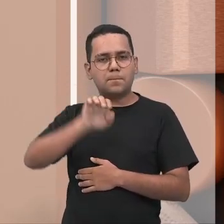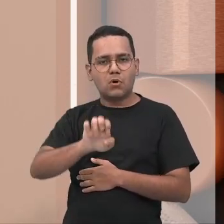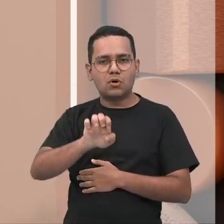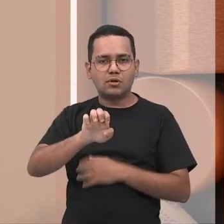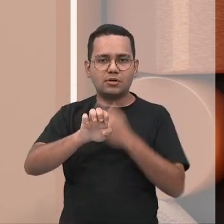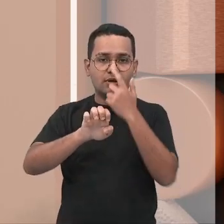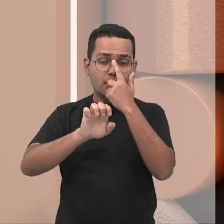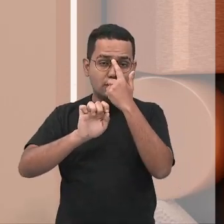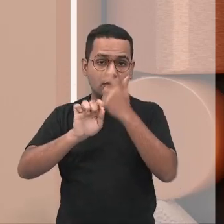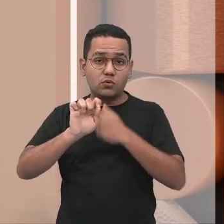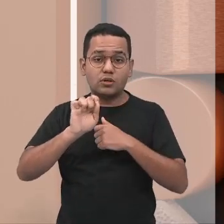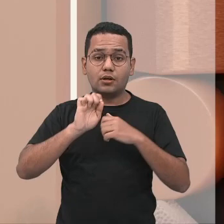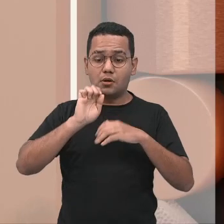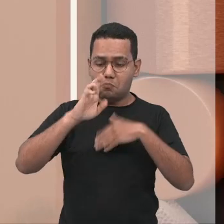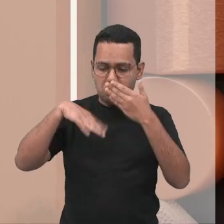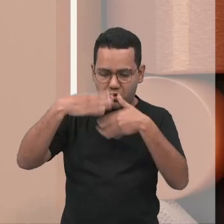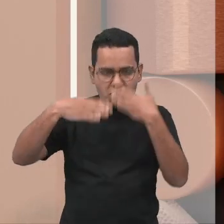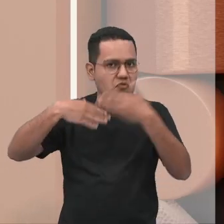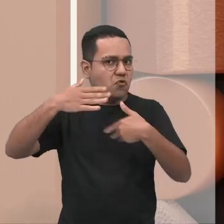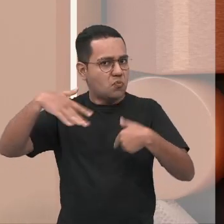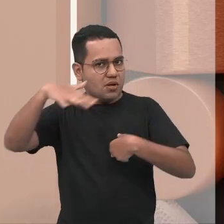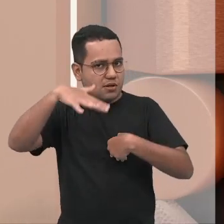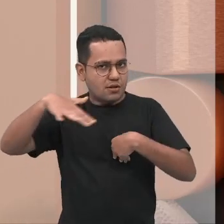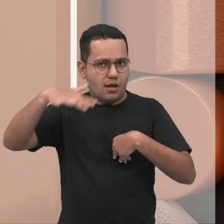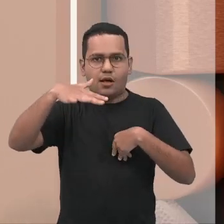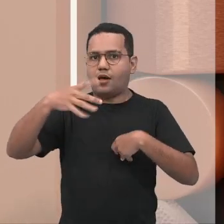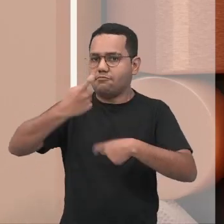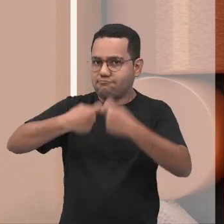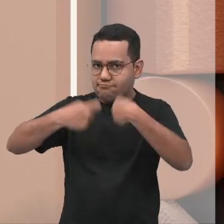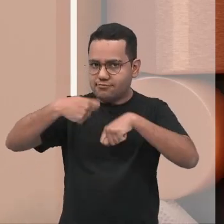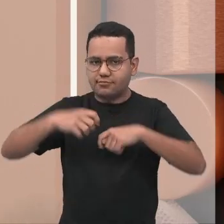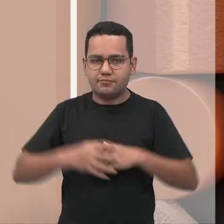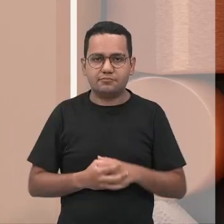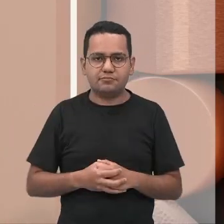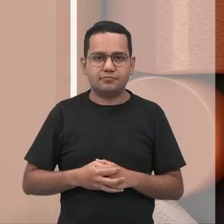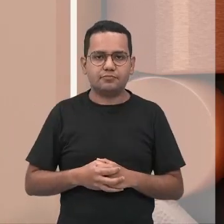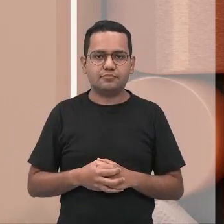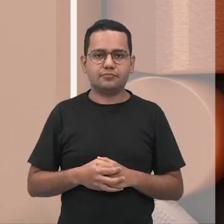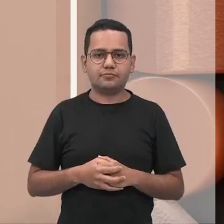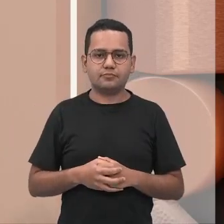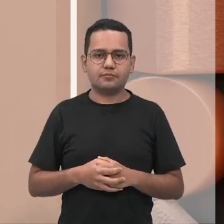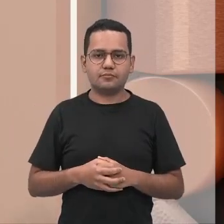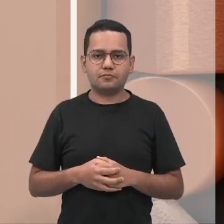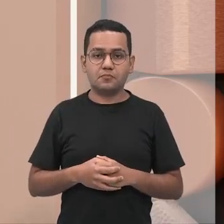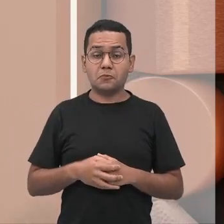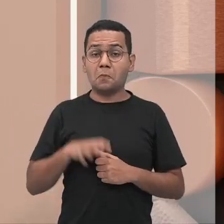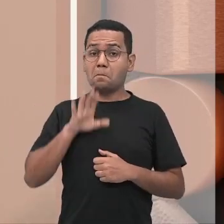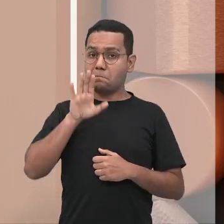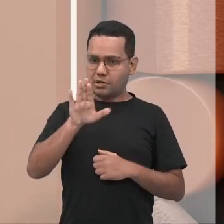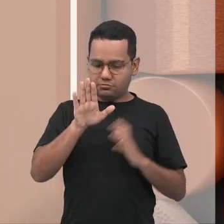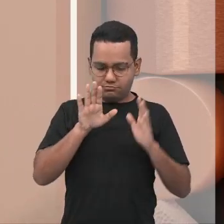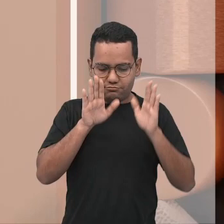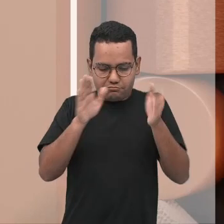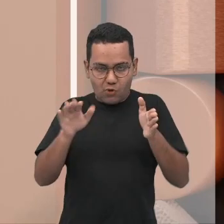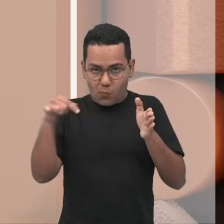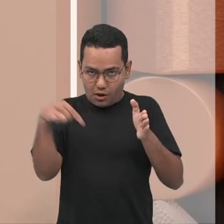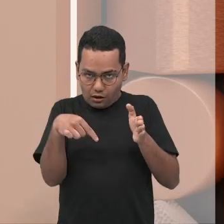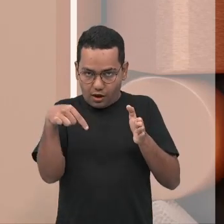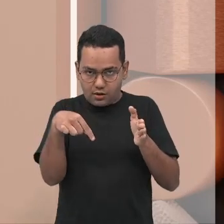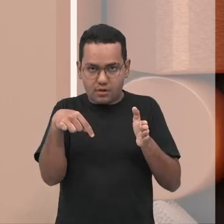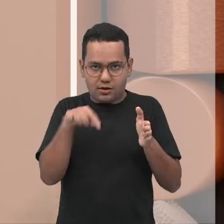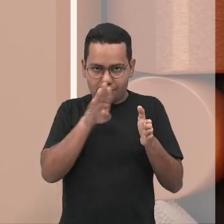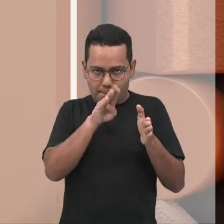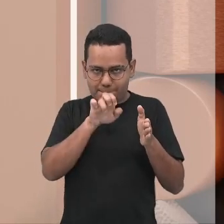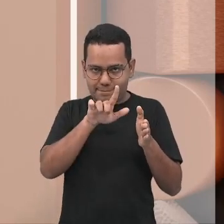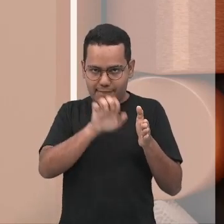houve um desenvolvimento da burguesia, Belle Époque, famosa Belle Époque. Nesse momento, galerinha, é importante frisar que muito embora a